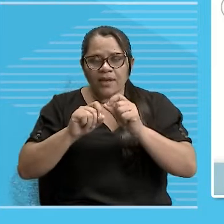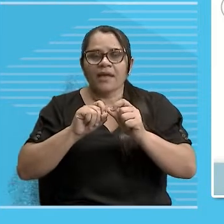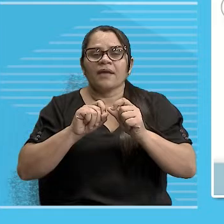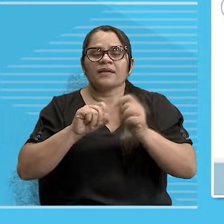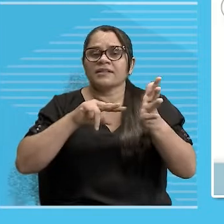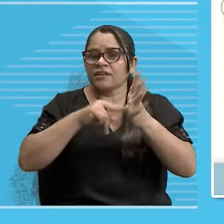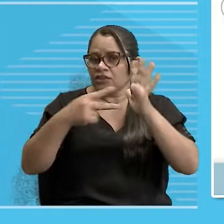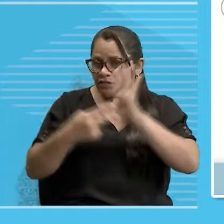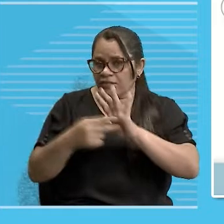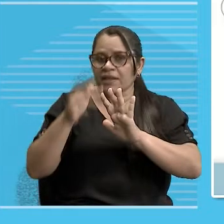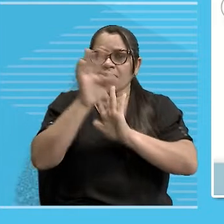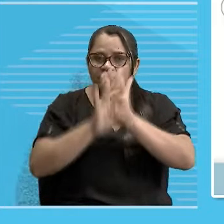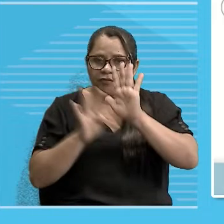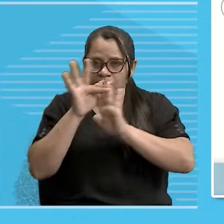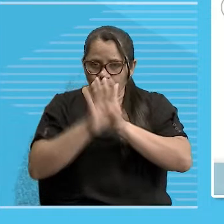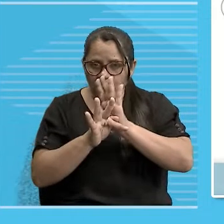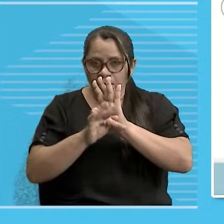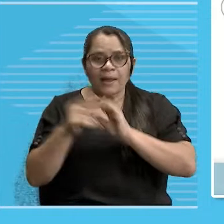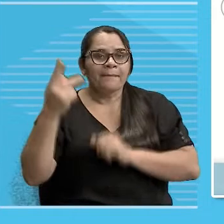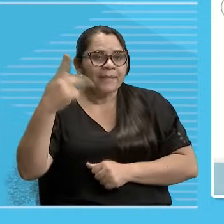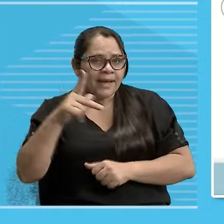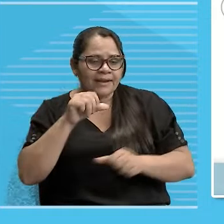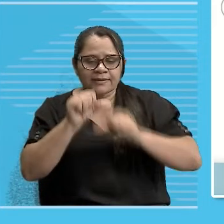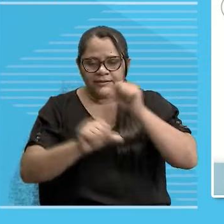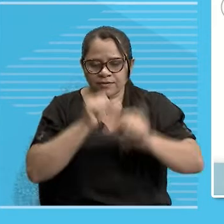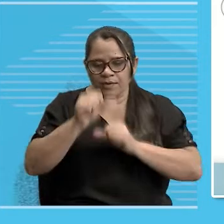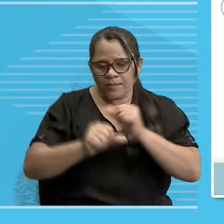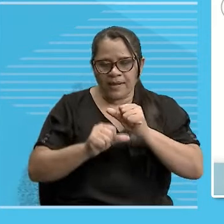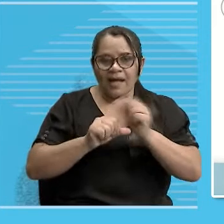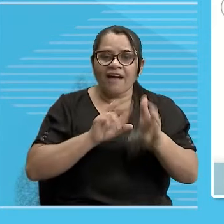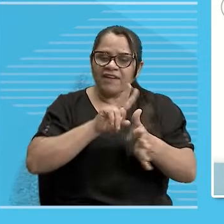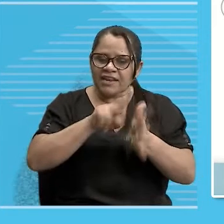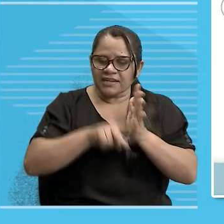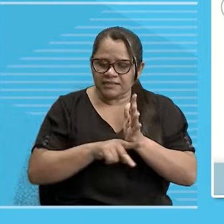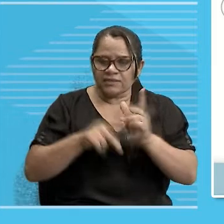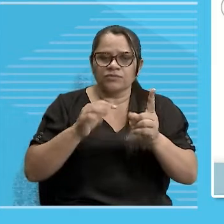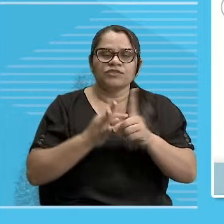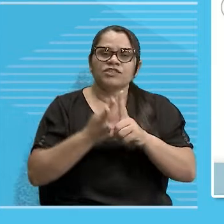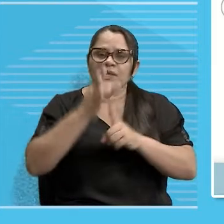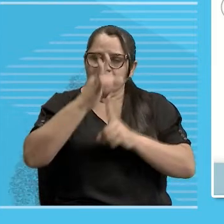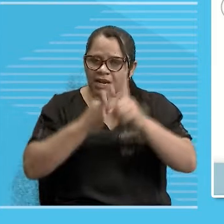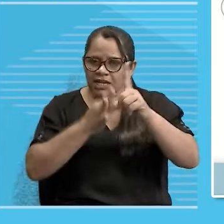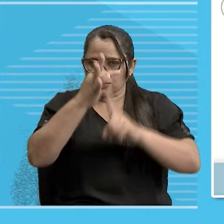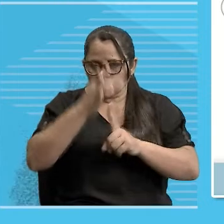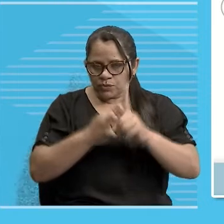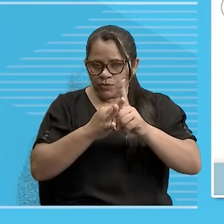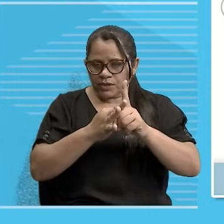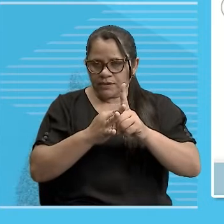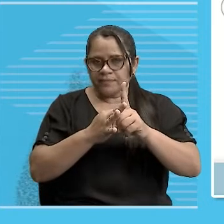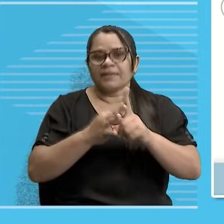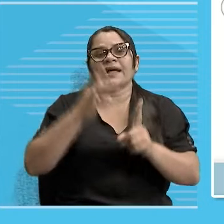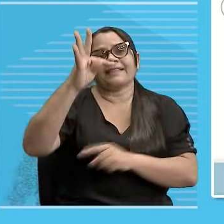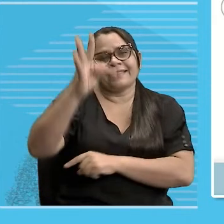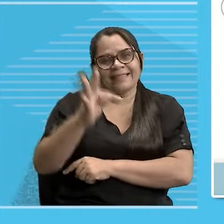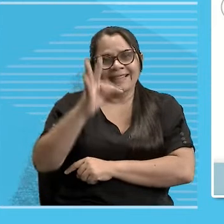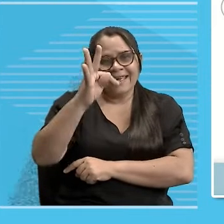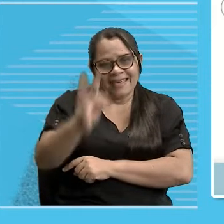uma variação de temperatura da escala Celsius para a escala